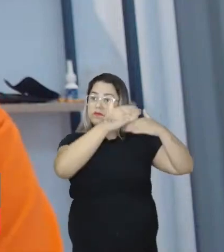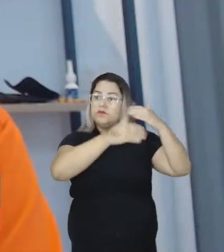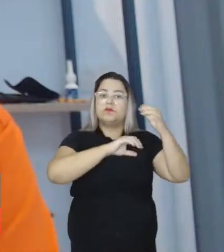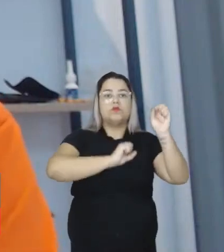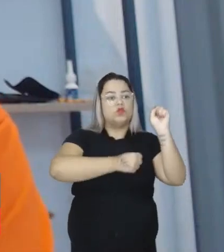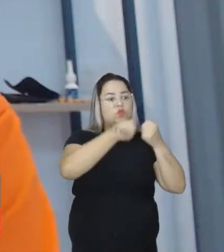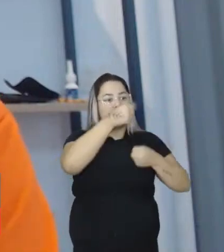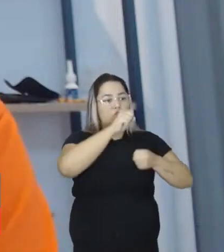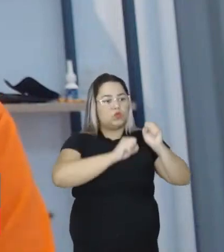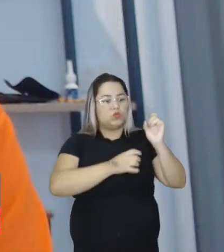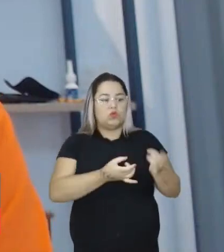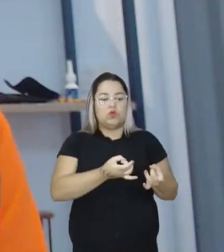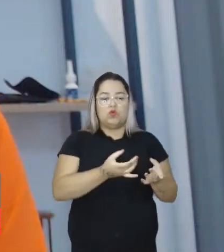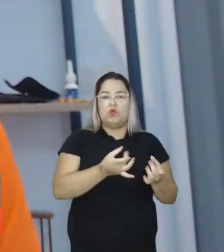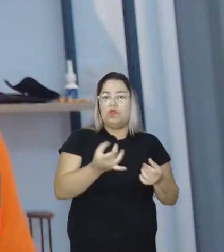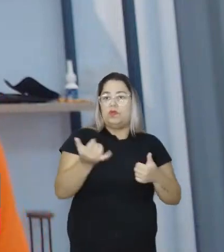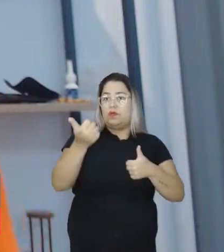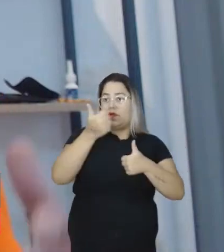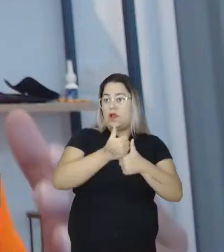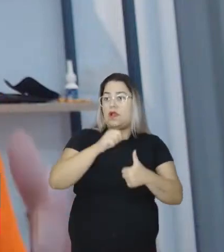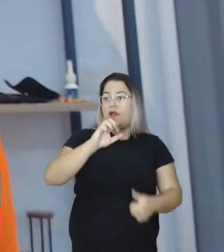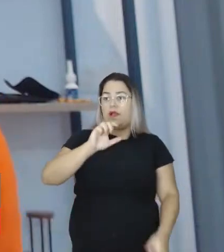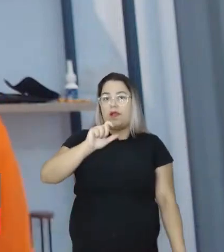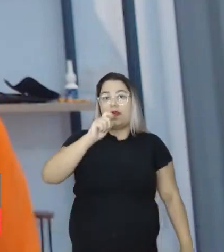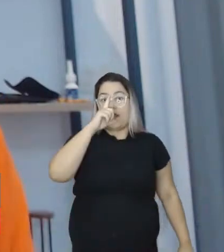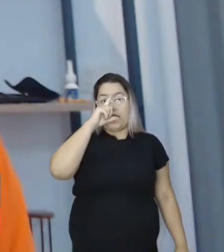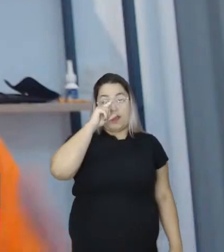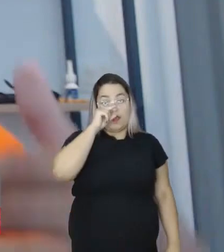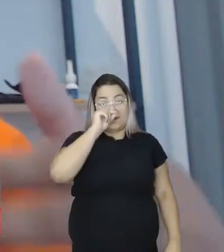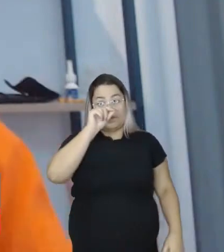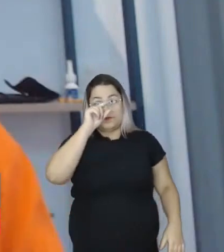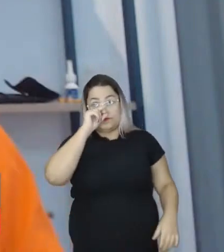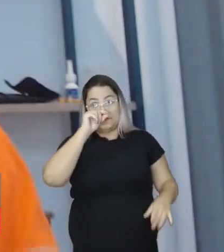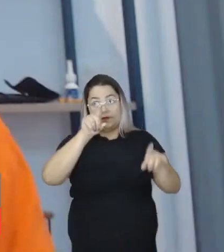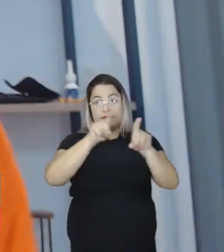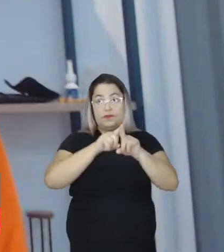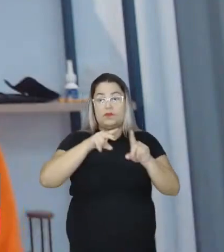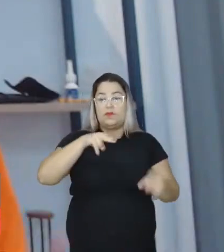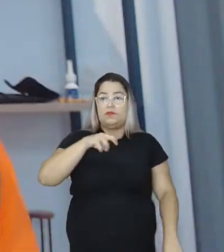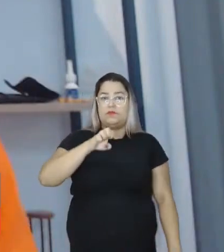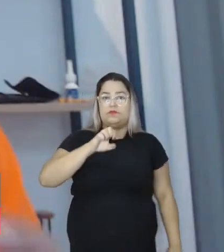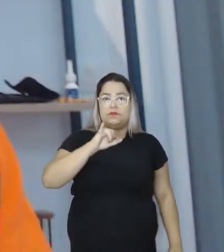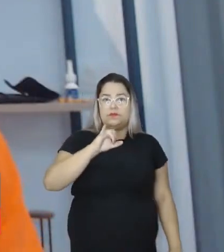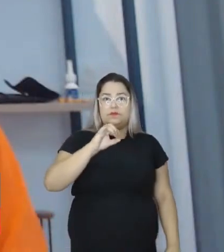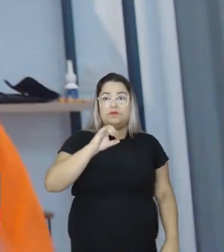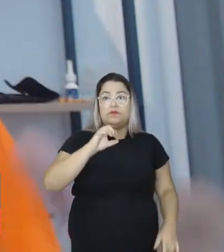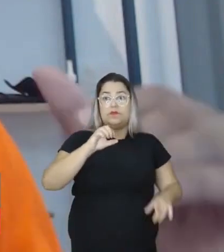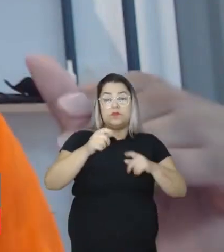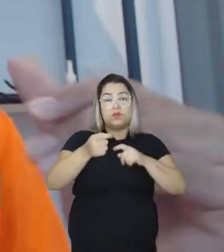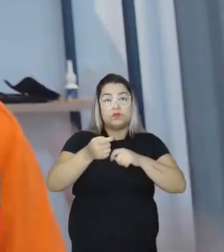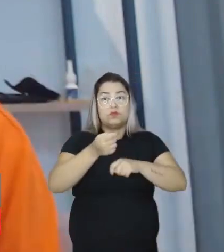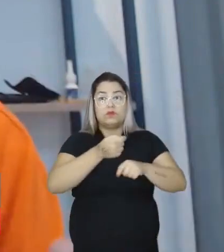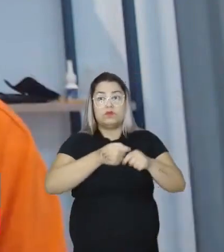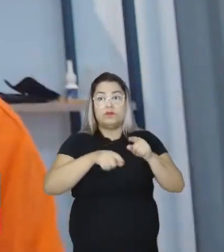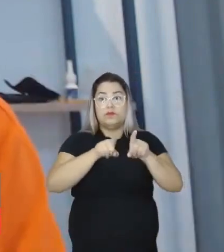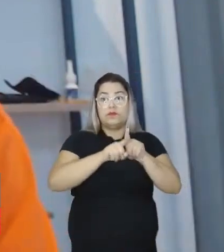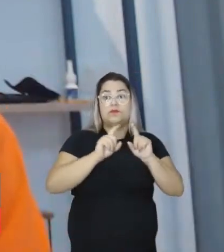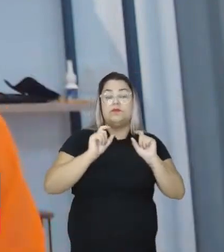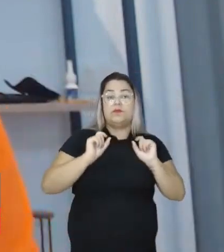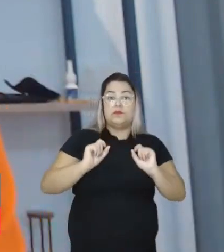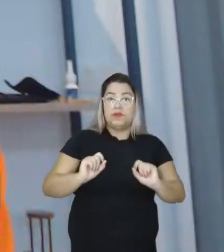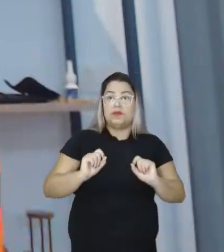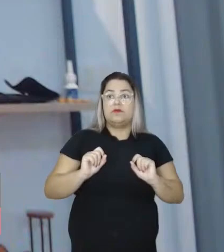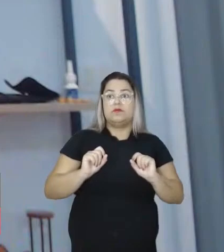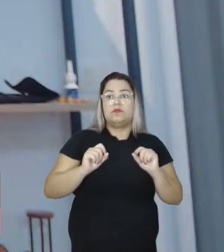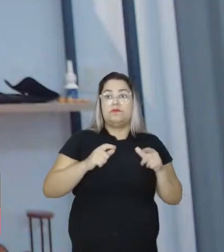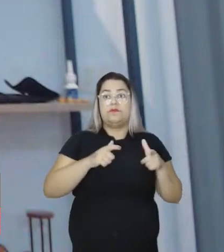Comércio, com o vice-presidente e ministro Alckmin, trazendo o tema da neoindustrialização, com o uso também das indústrias da